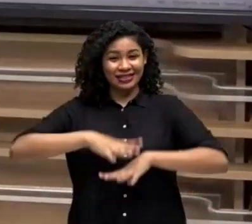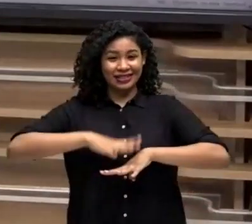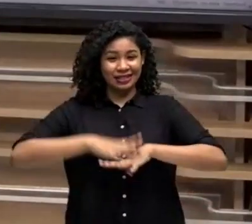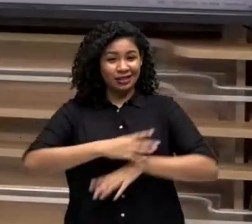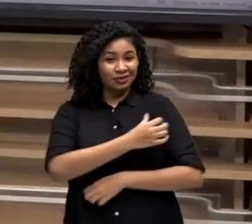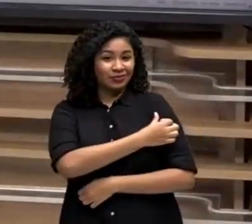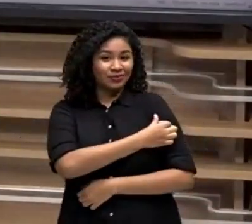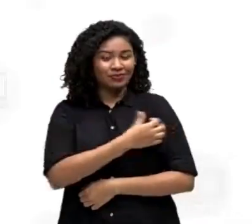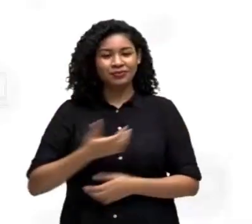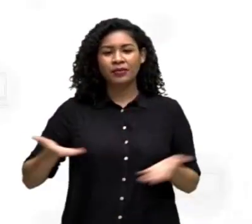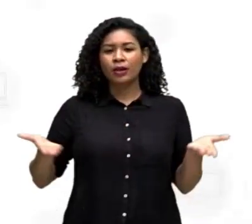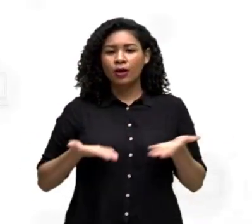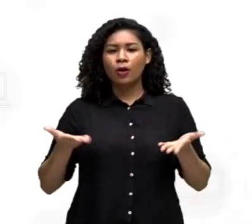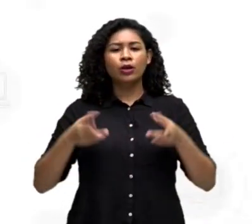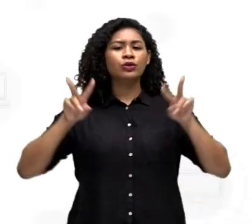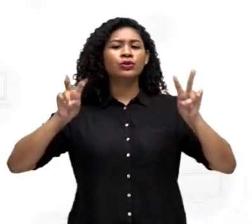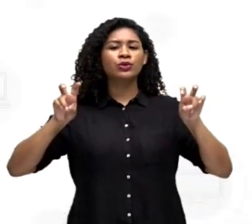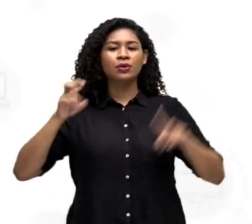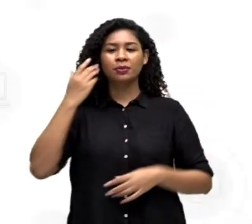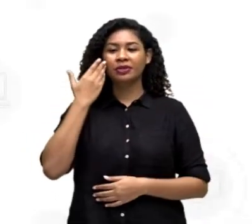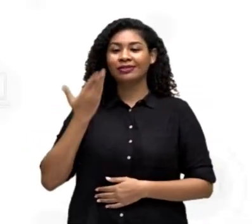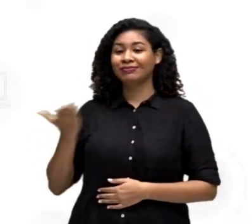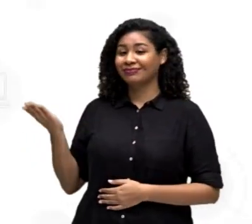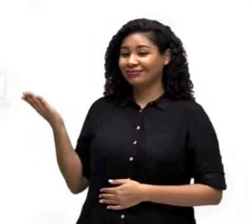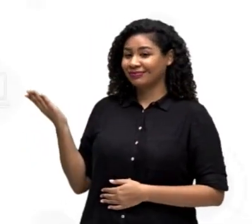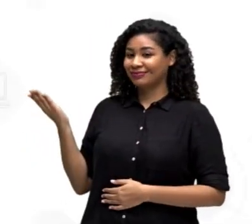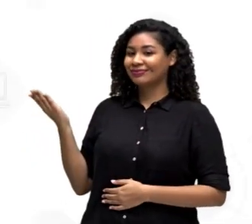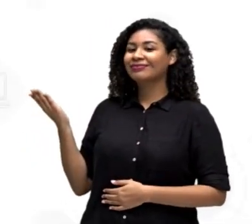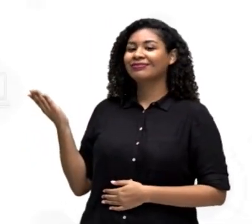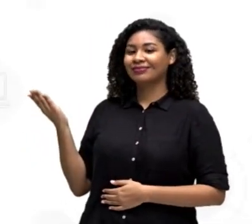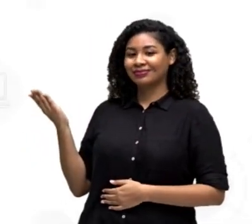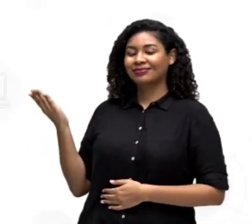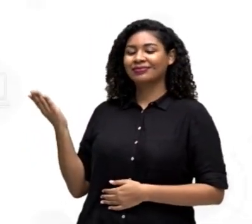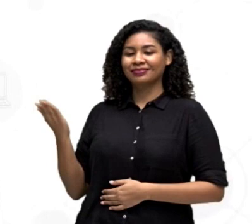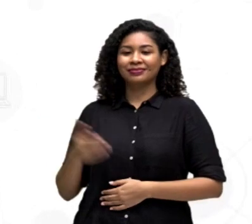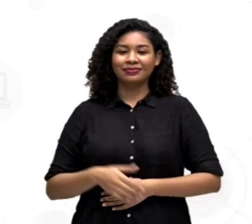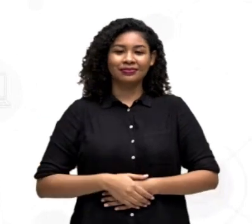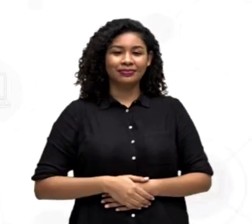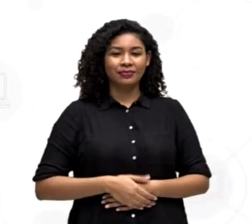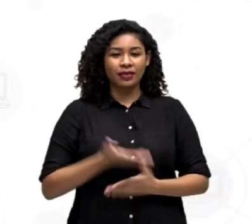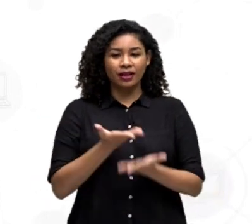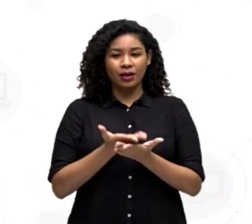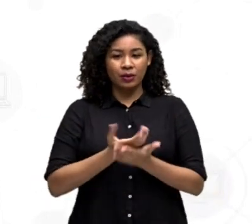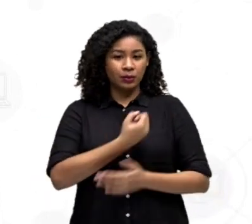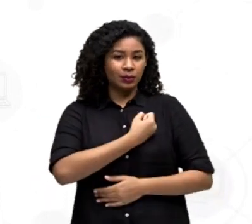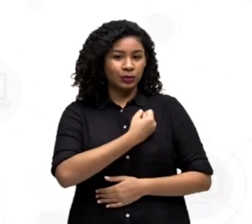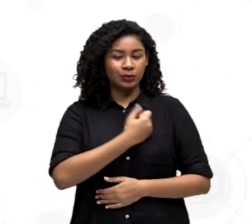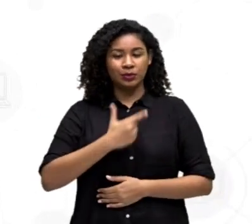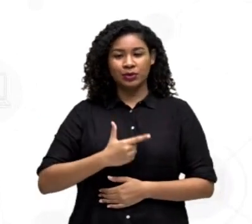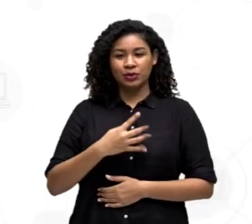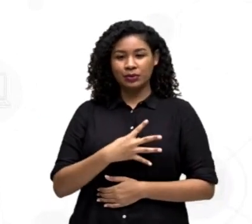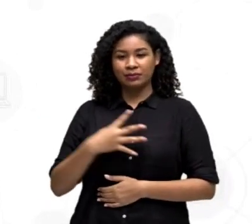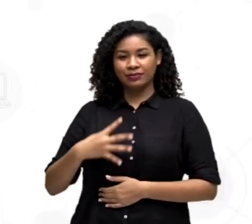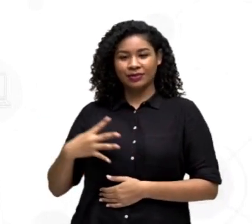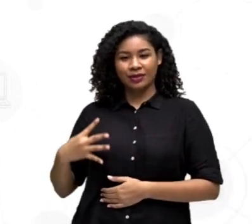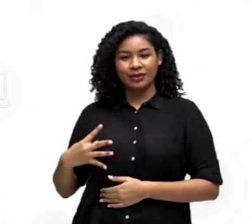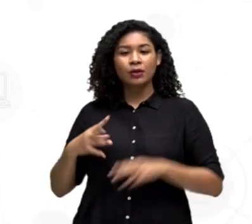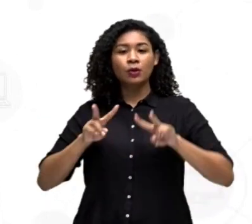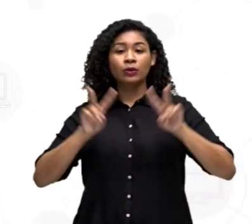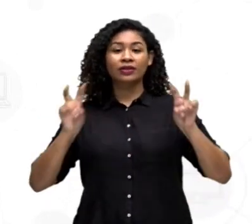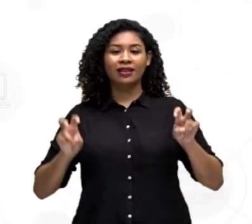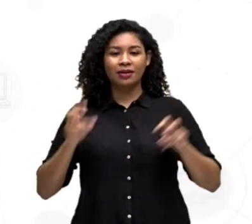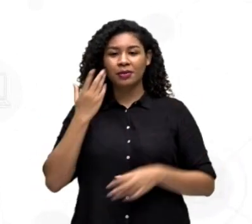nossa aula vamos tratar do seguinte assunto, acompanhe comigo. Nós temos aí então a nossa aula de número 244 com o assunto